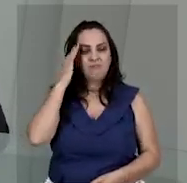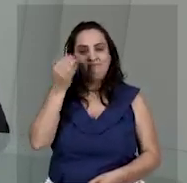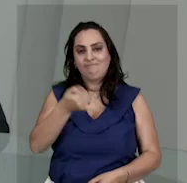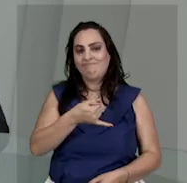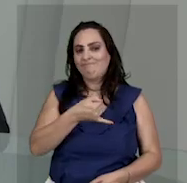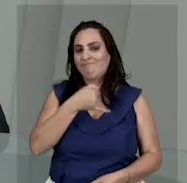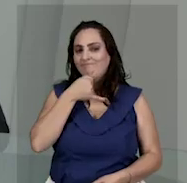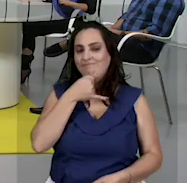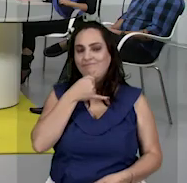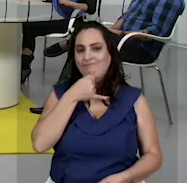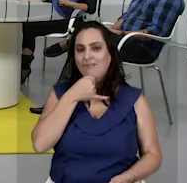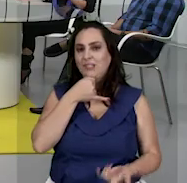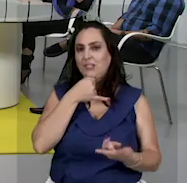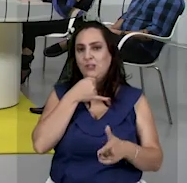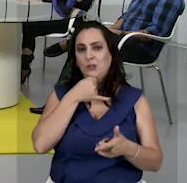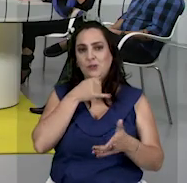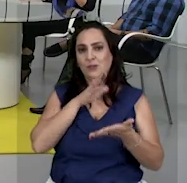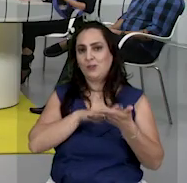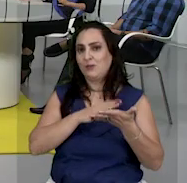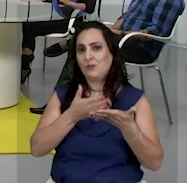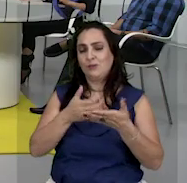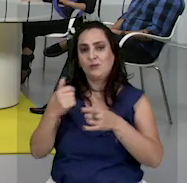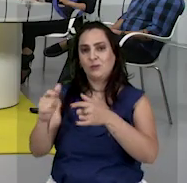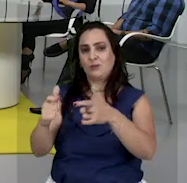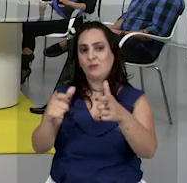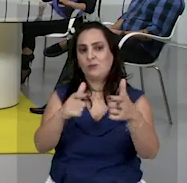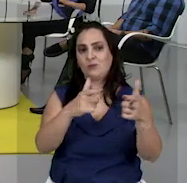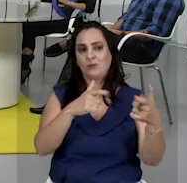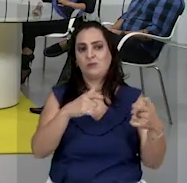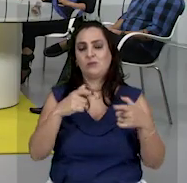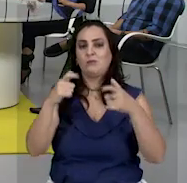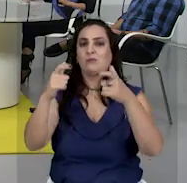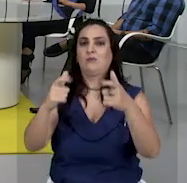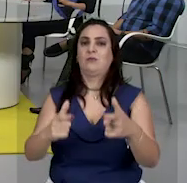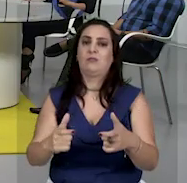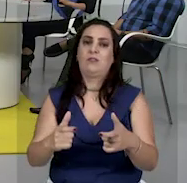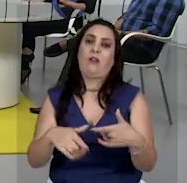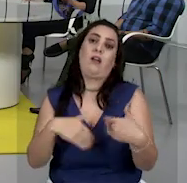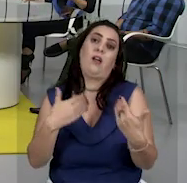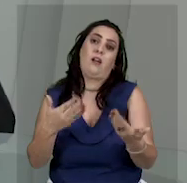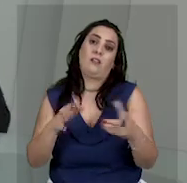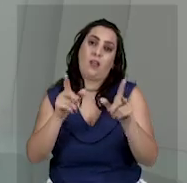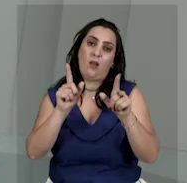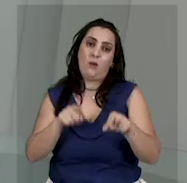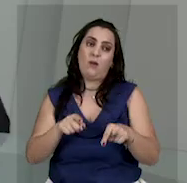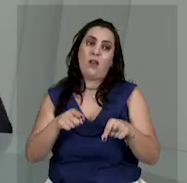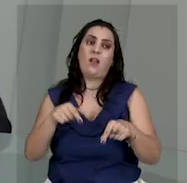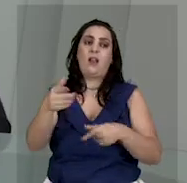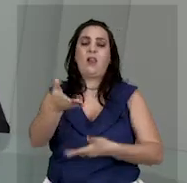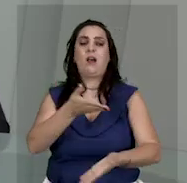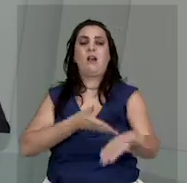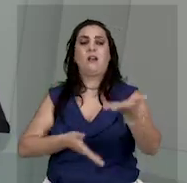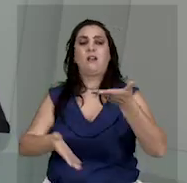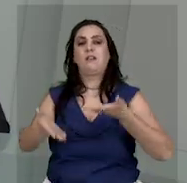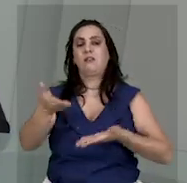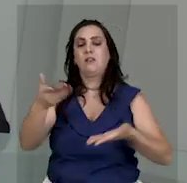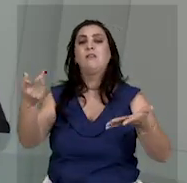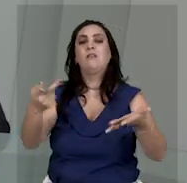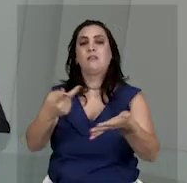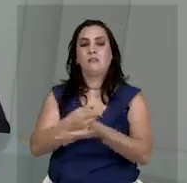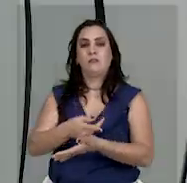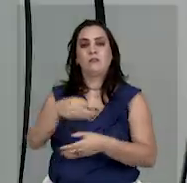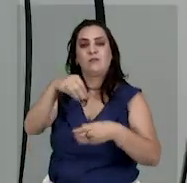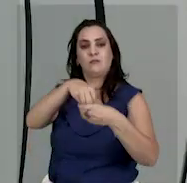os lugares que ele tem um intérprete, é nesse momento do recreio, é nesse momento da aula de educação física e que acontece essa interação com os